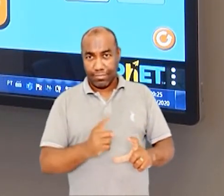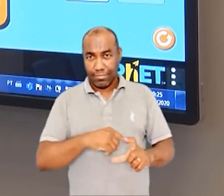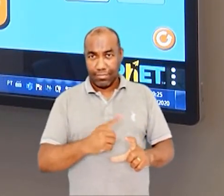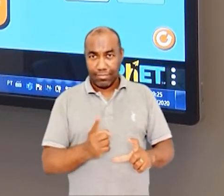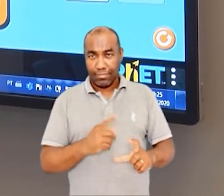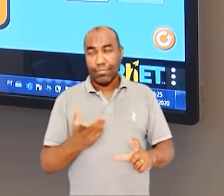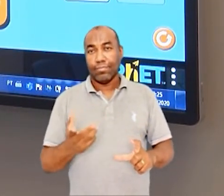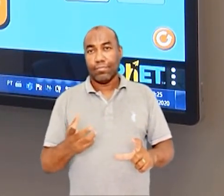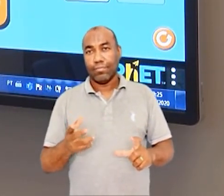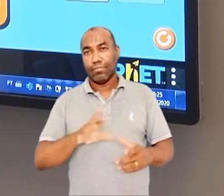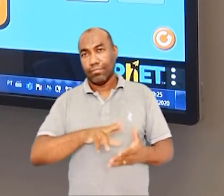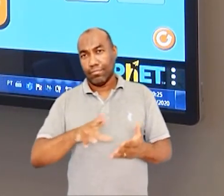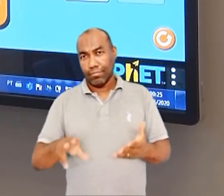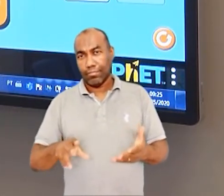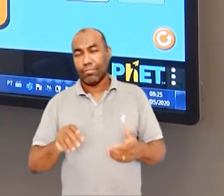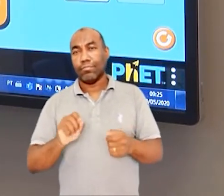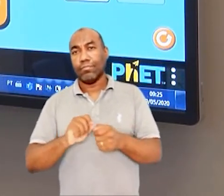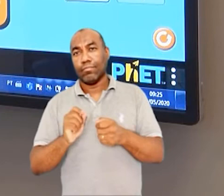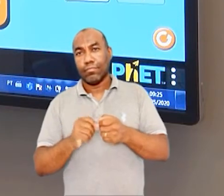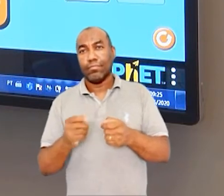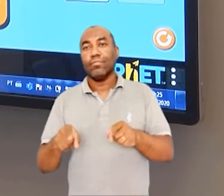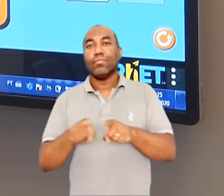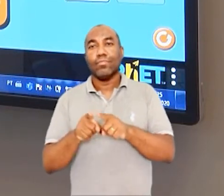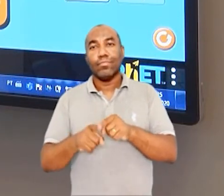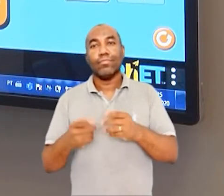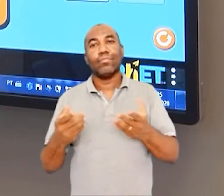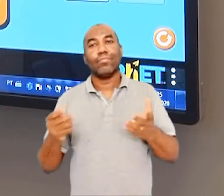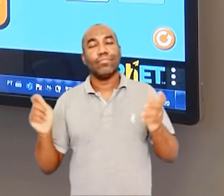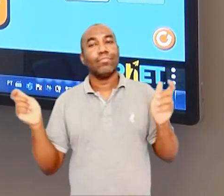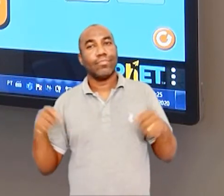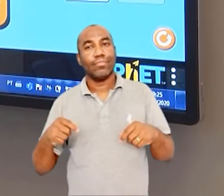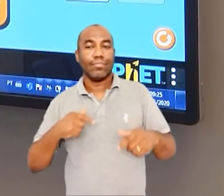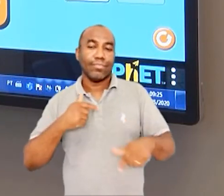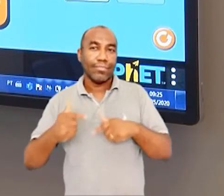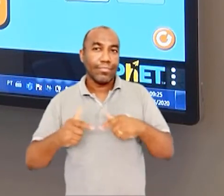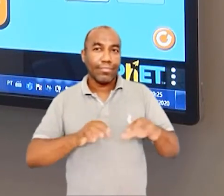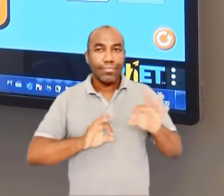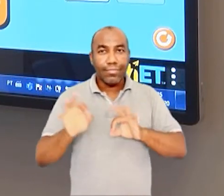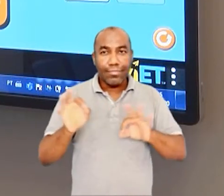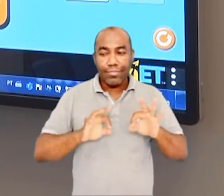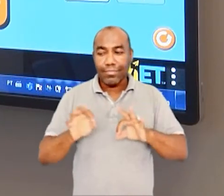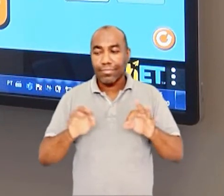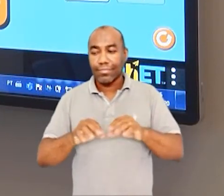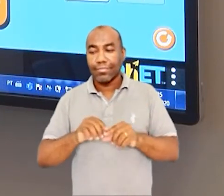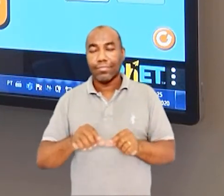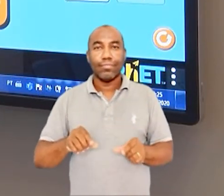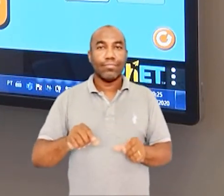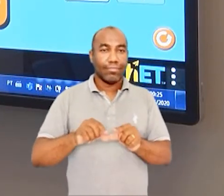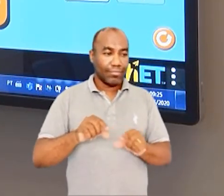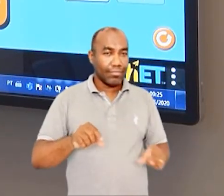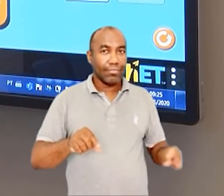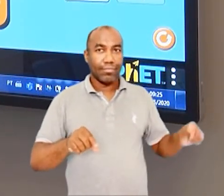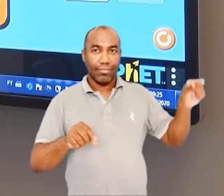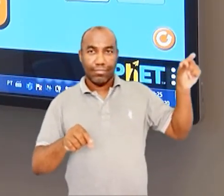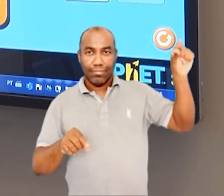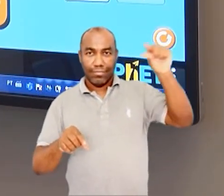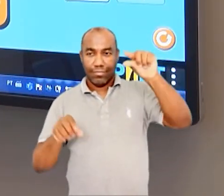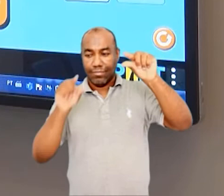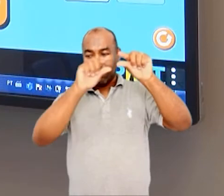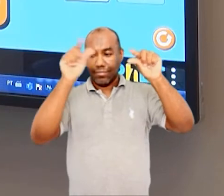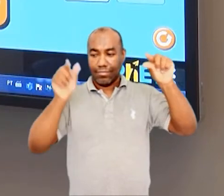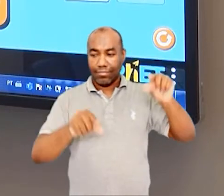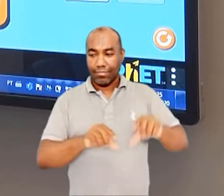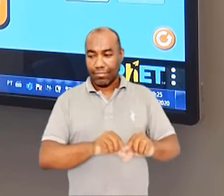simples. Olha aí para você ver como é fácil trabalhar com o PET colorado aqui. E aí eu vou colocar um